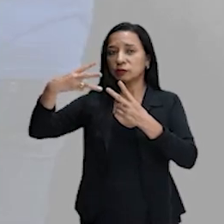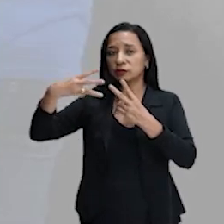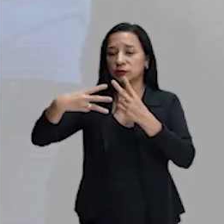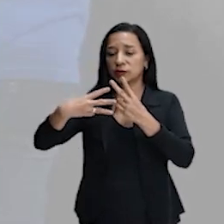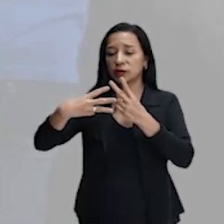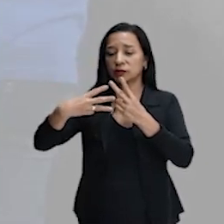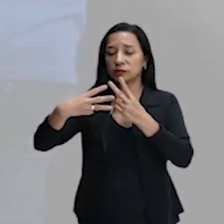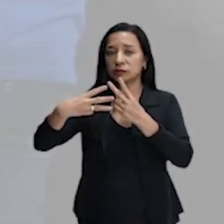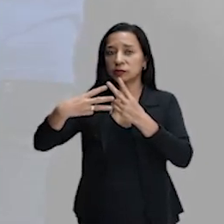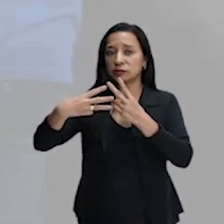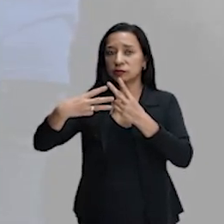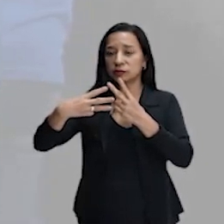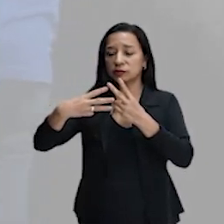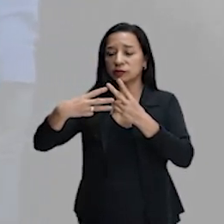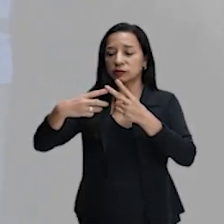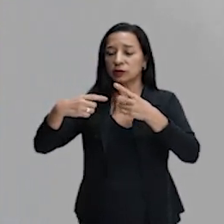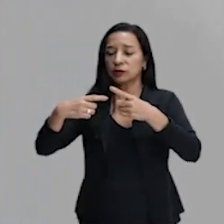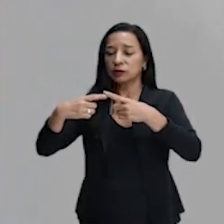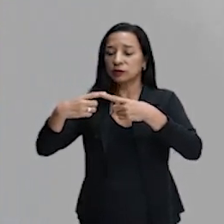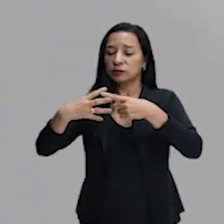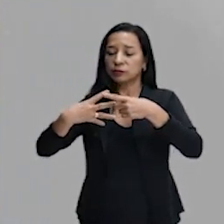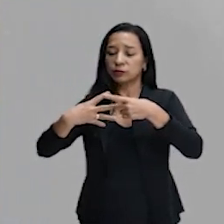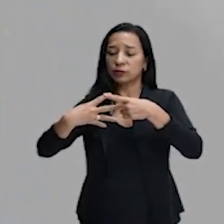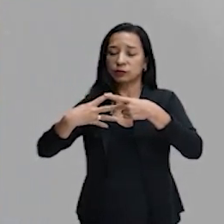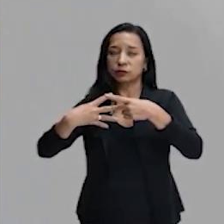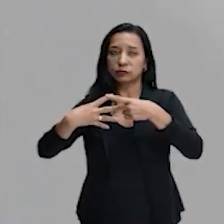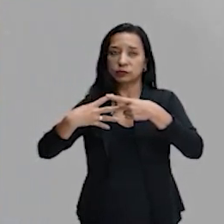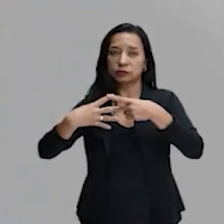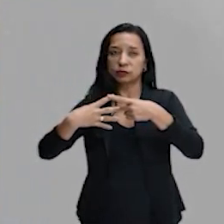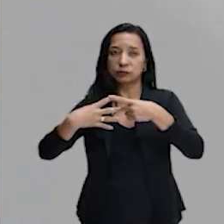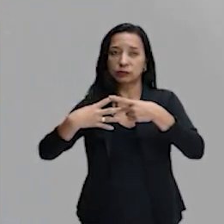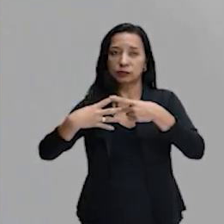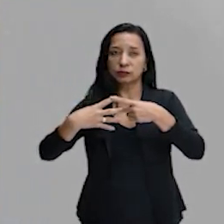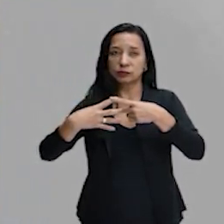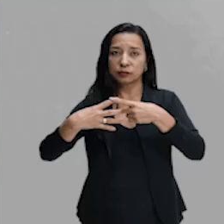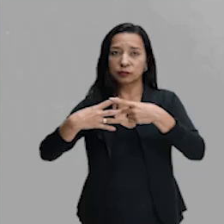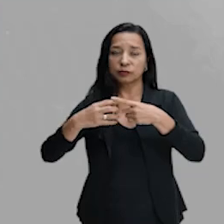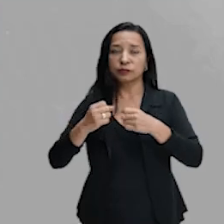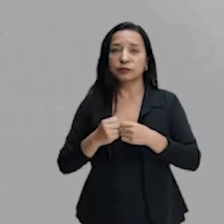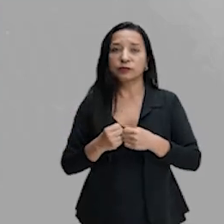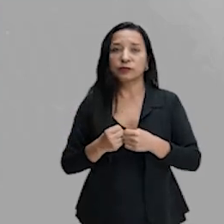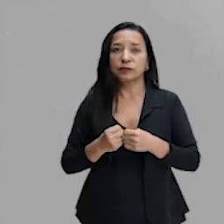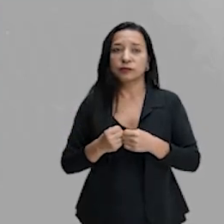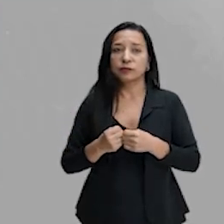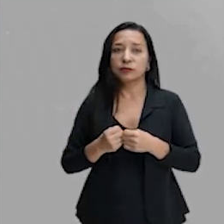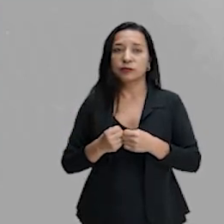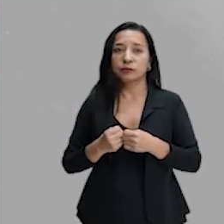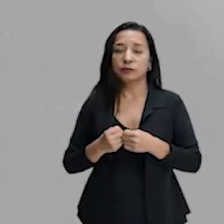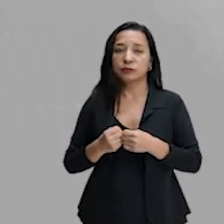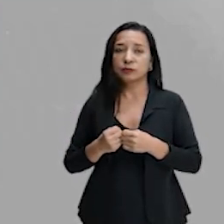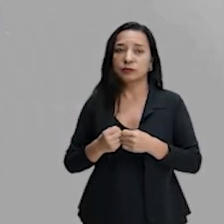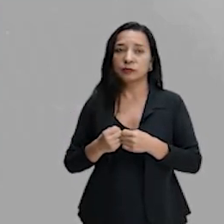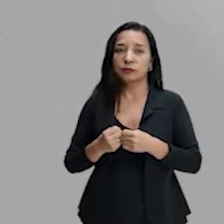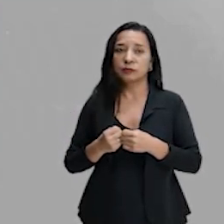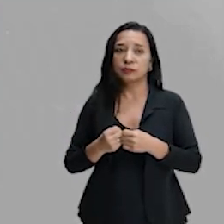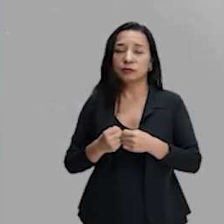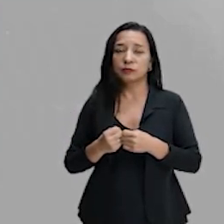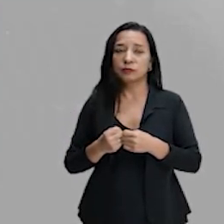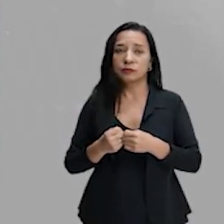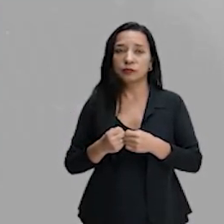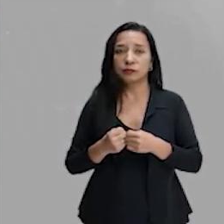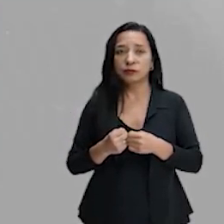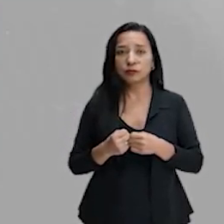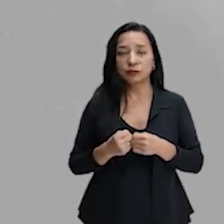√3 sobre 4 não é isso o lado é 2 então fica 2 qu